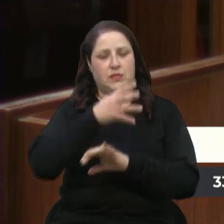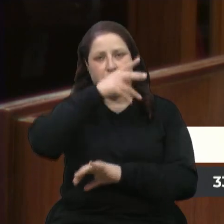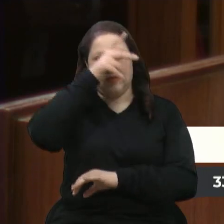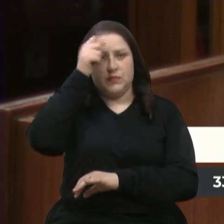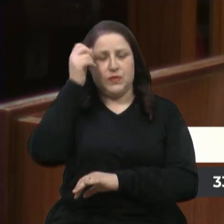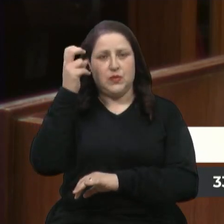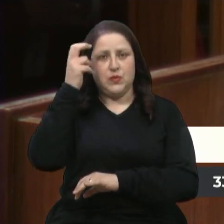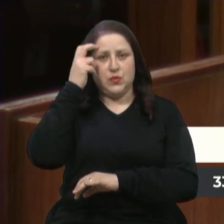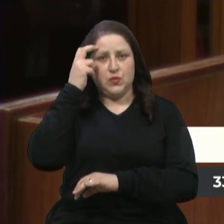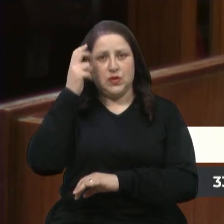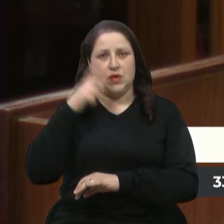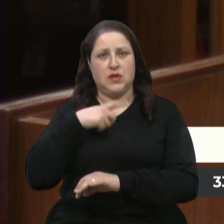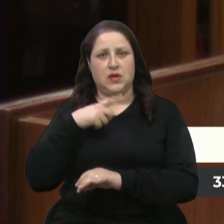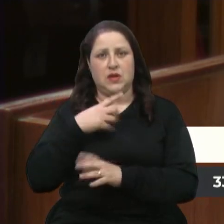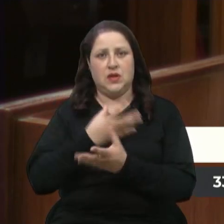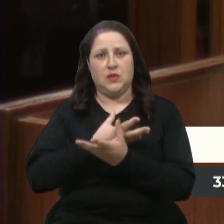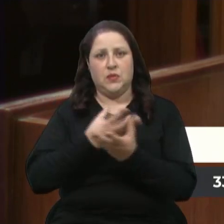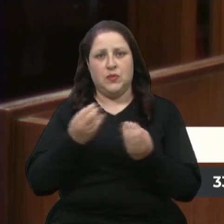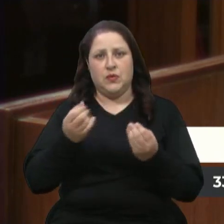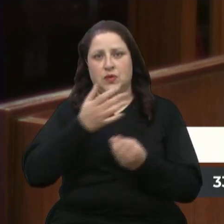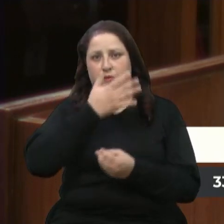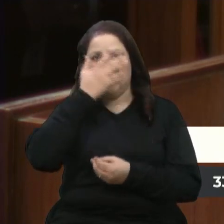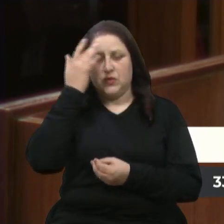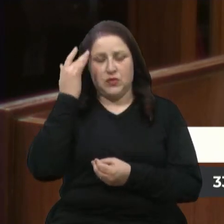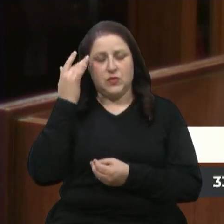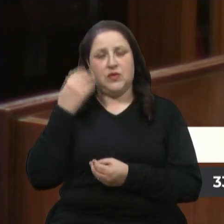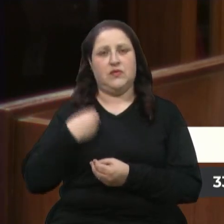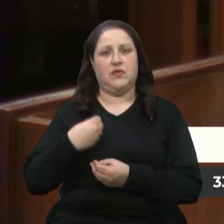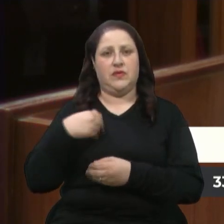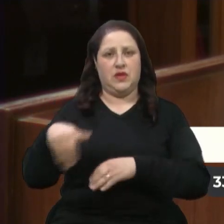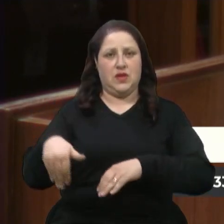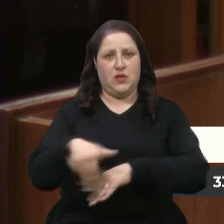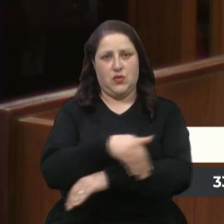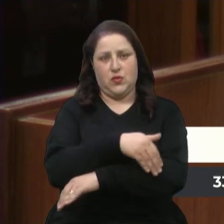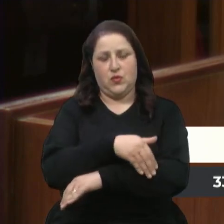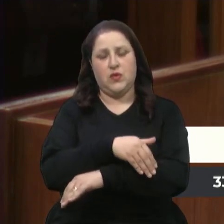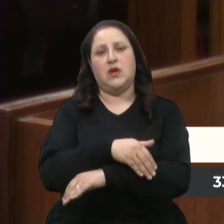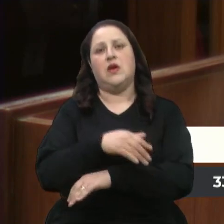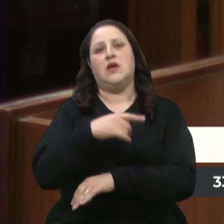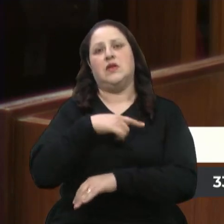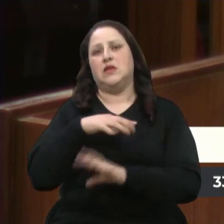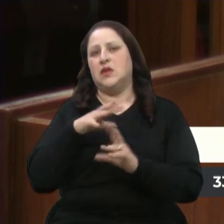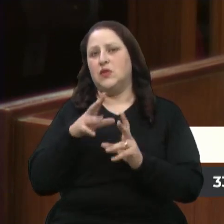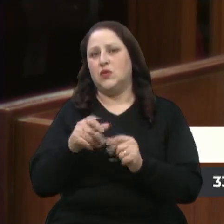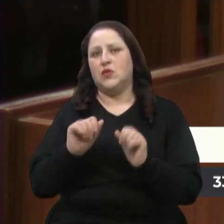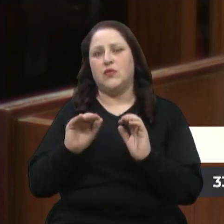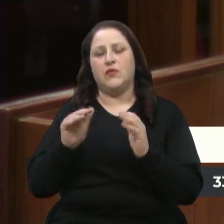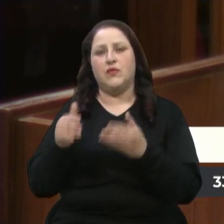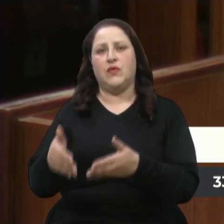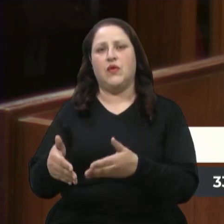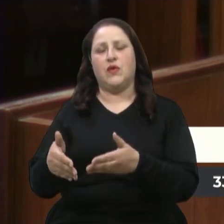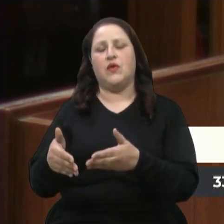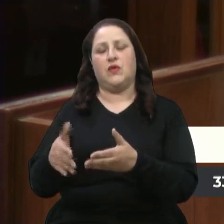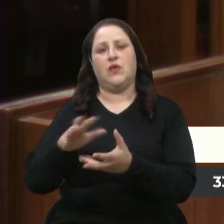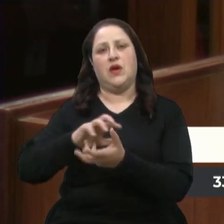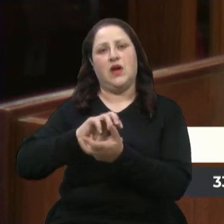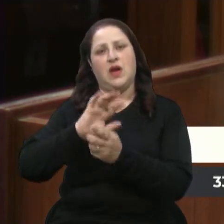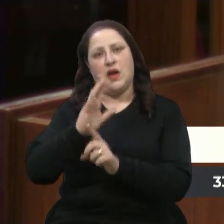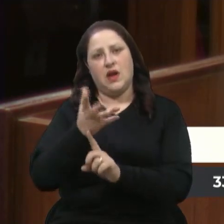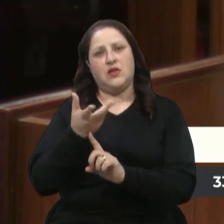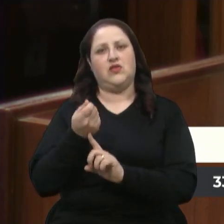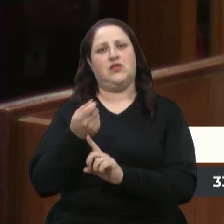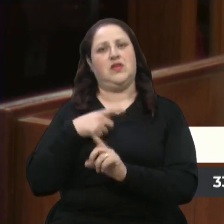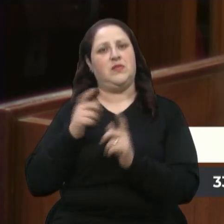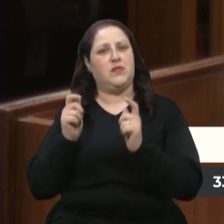nós temos muitas pessoas em situação de rua que têm todo um foco artístico, que tem